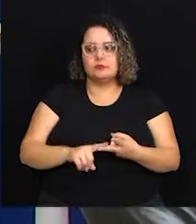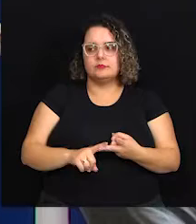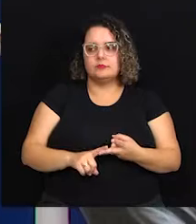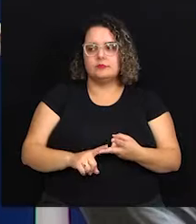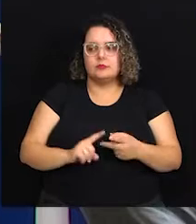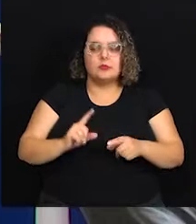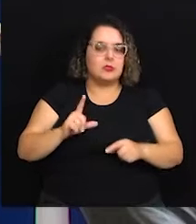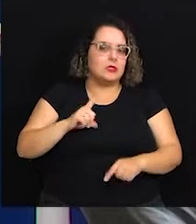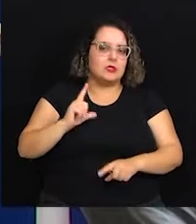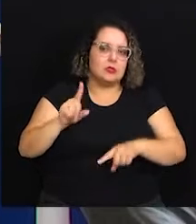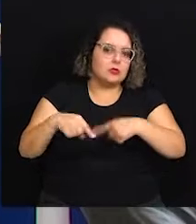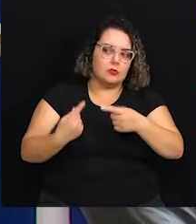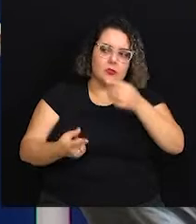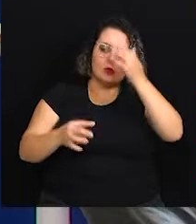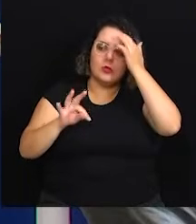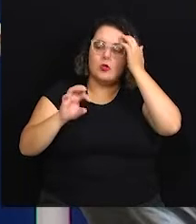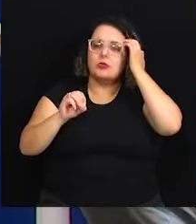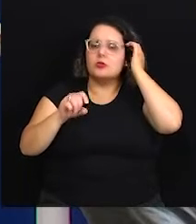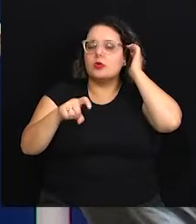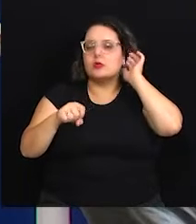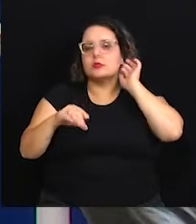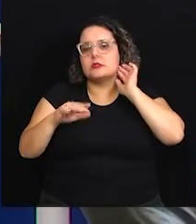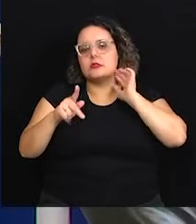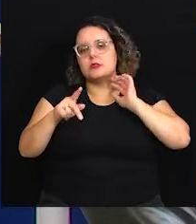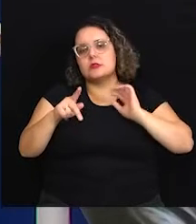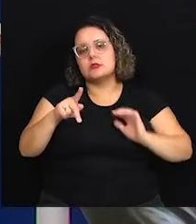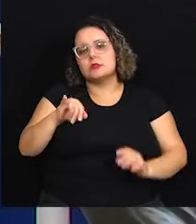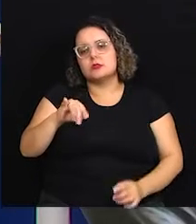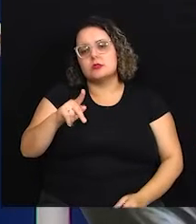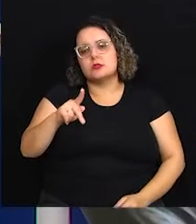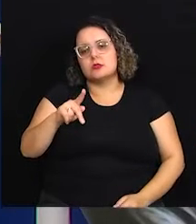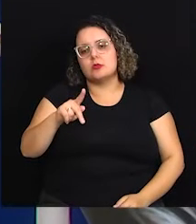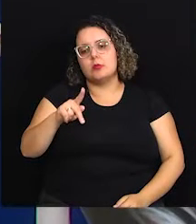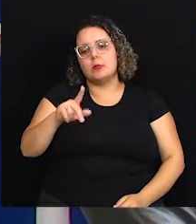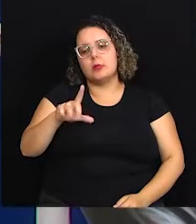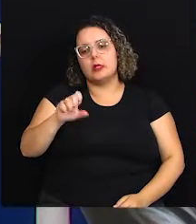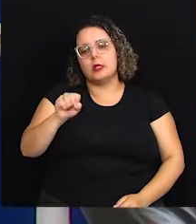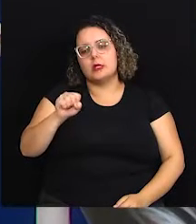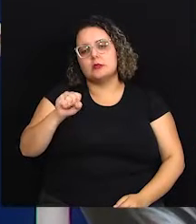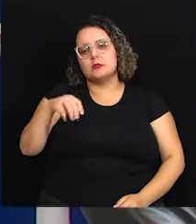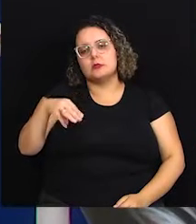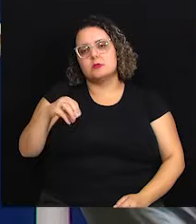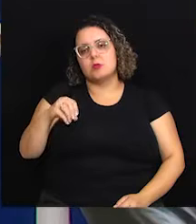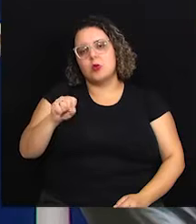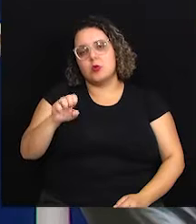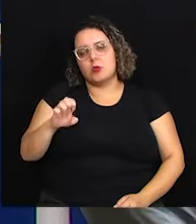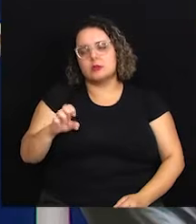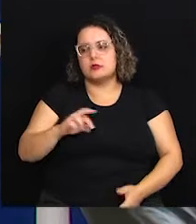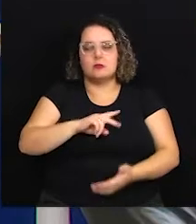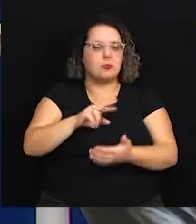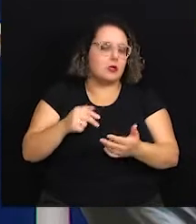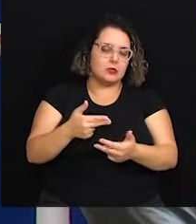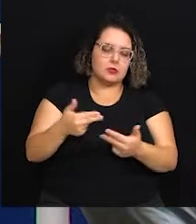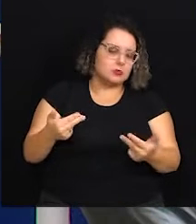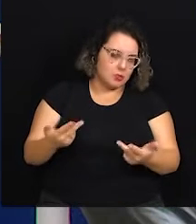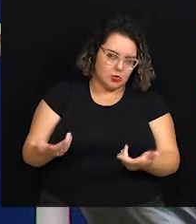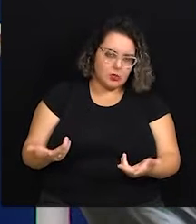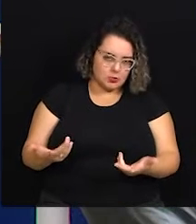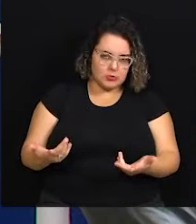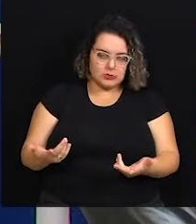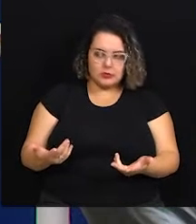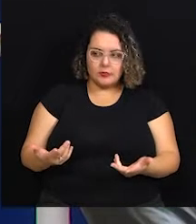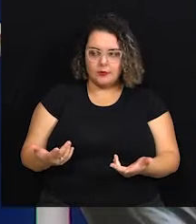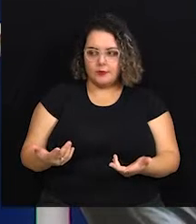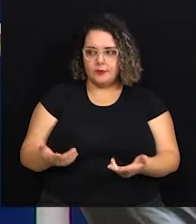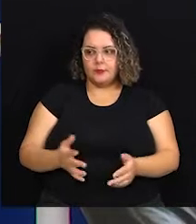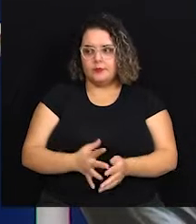tem várias, toxoplasmose, tem bastante causa, né? Agora,